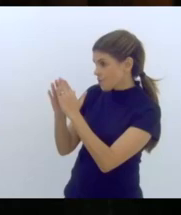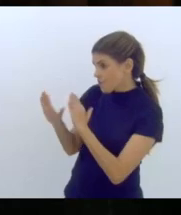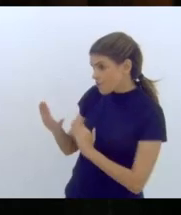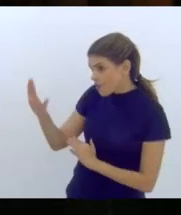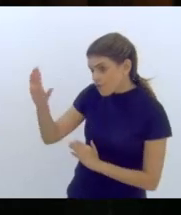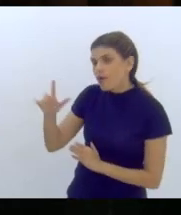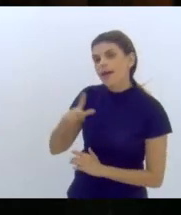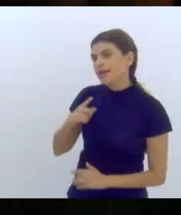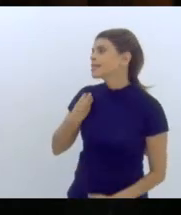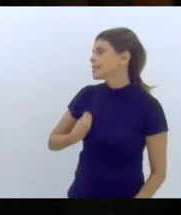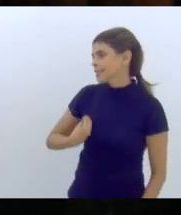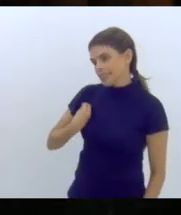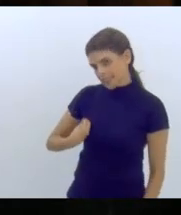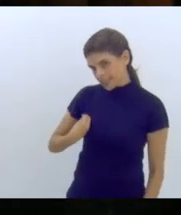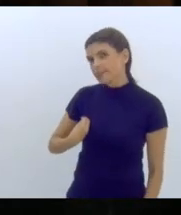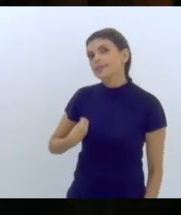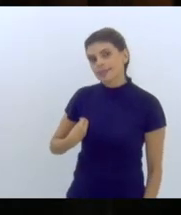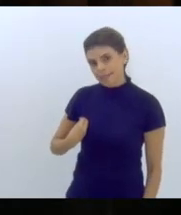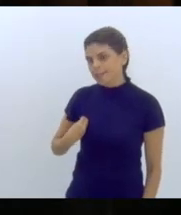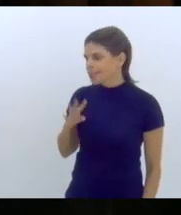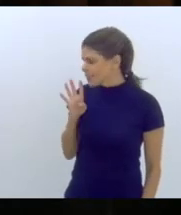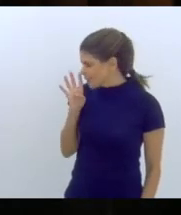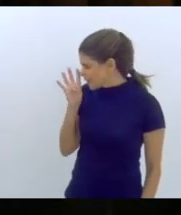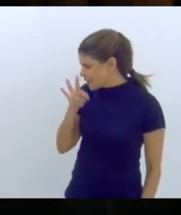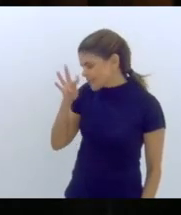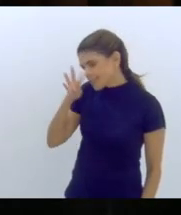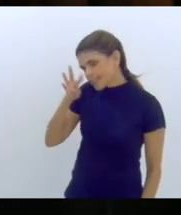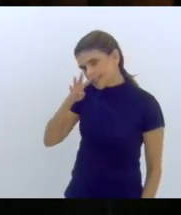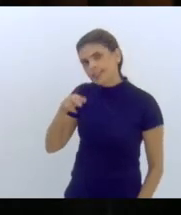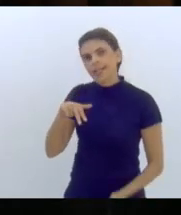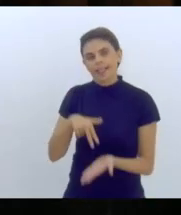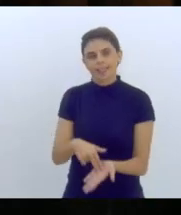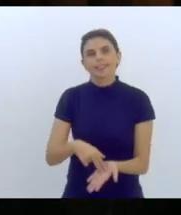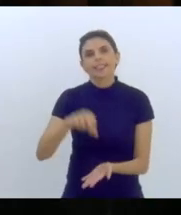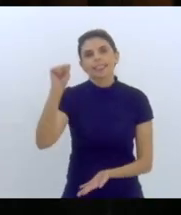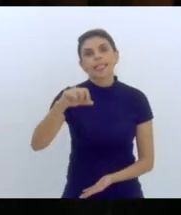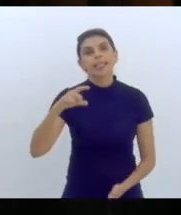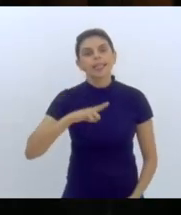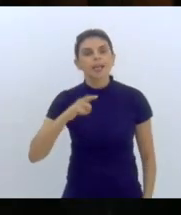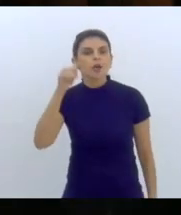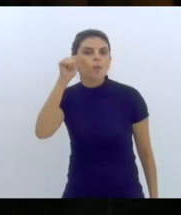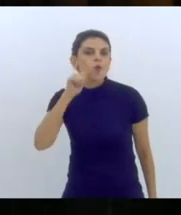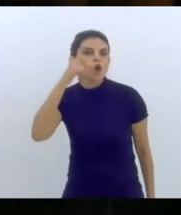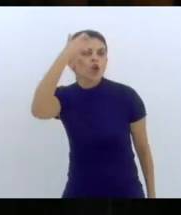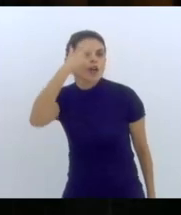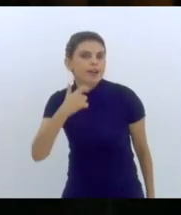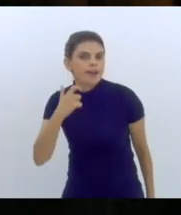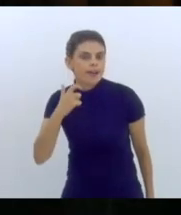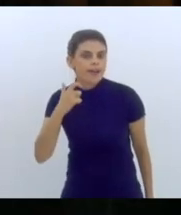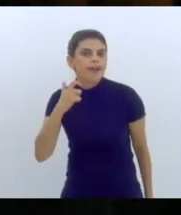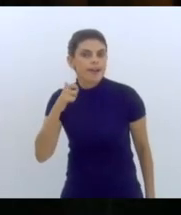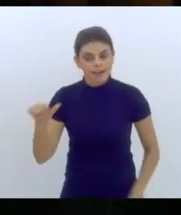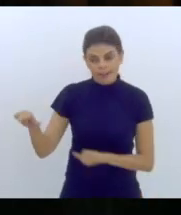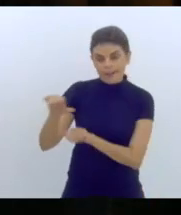existe, resiste e vai continuar assim, tendo ministra como Aniele Franco, que é ministra da Igualdade